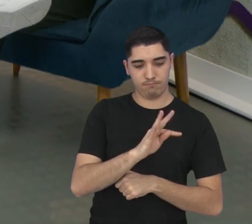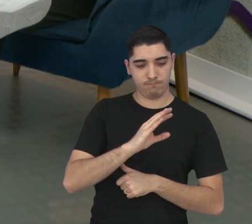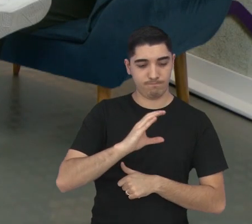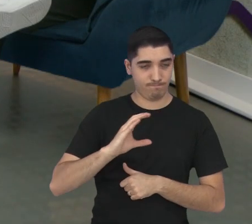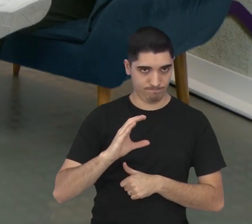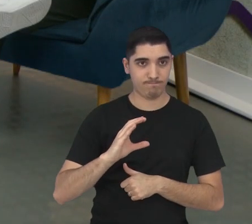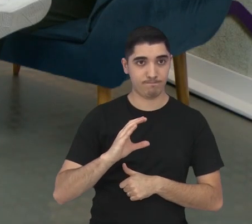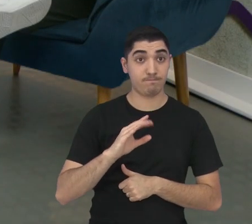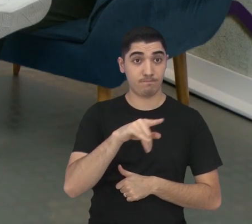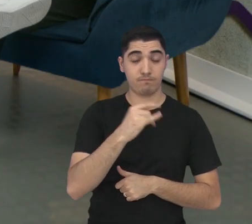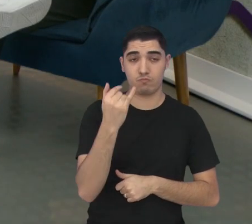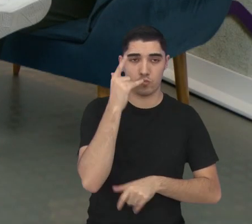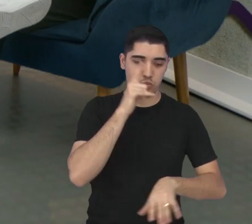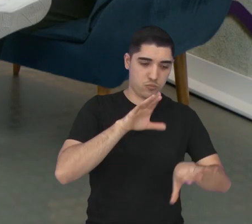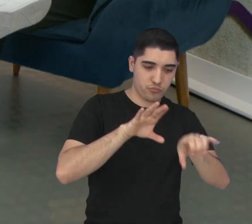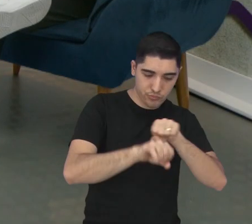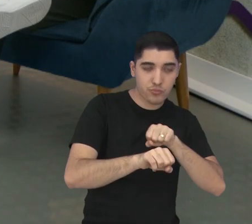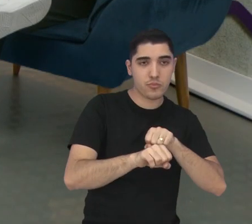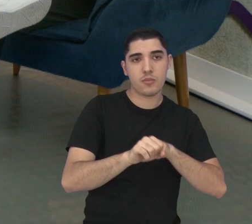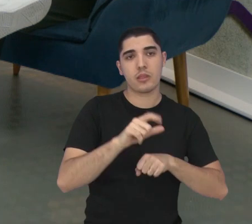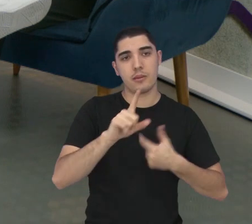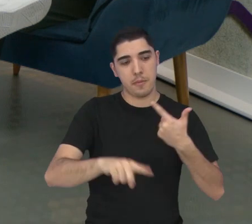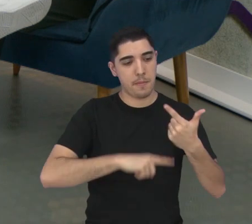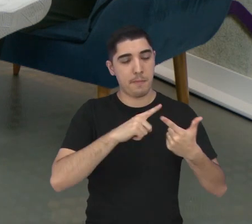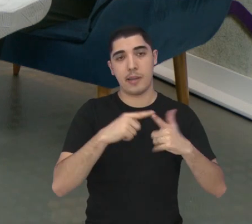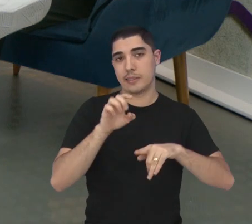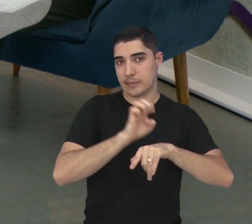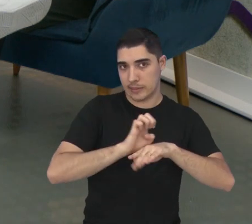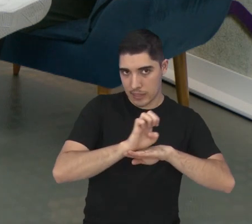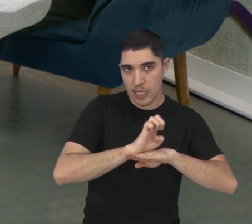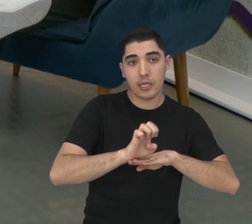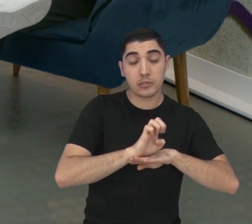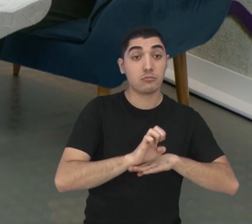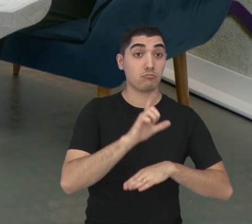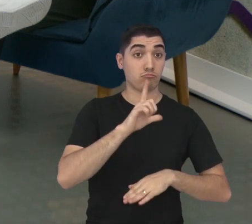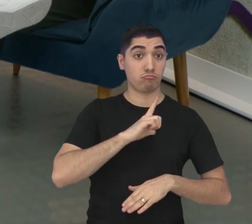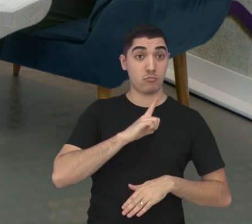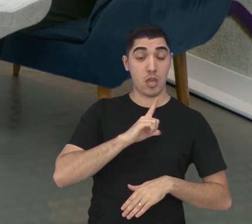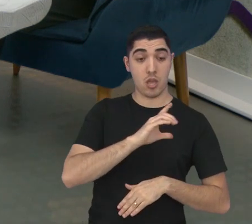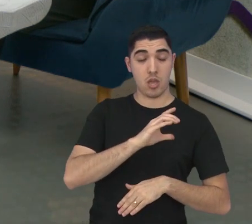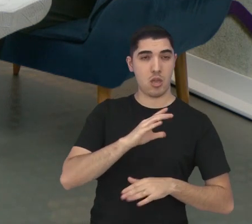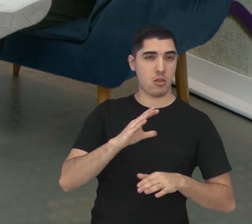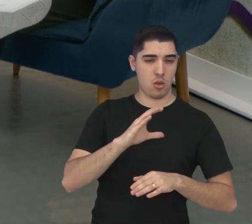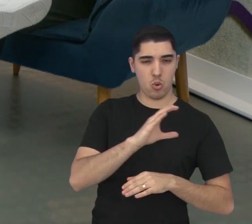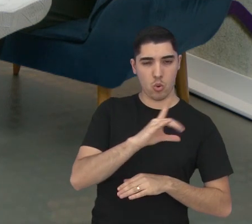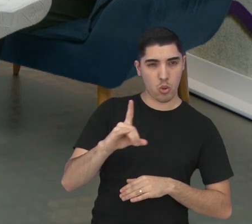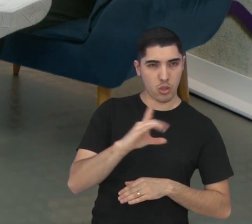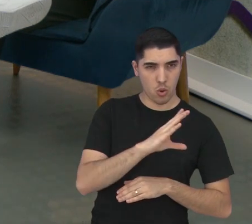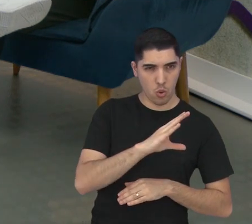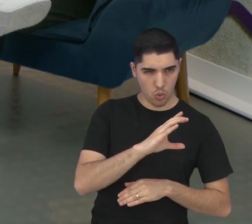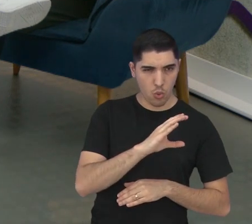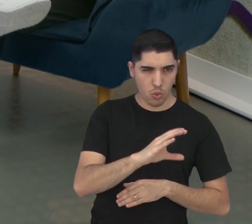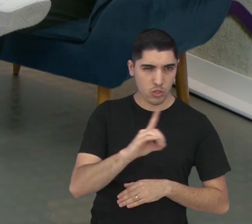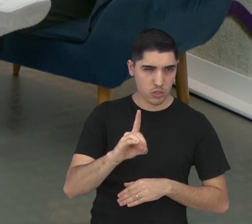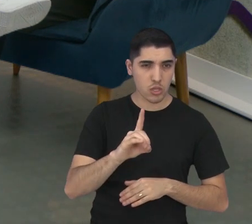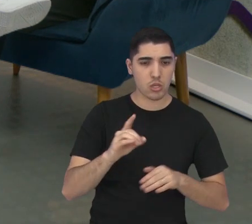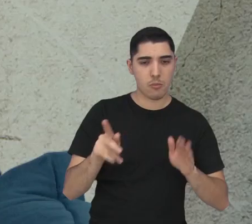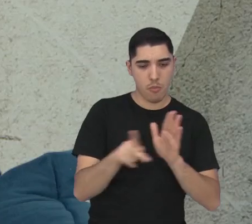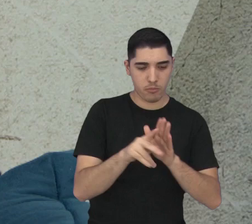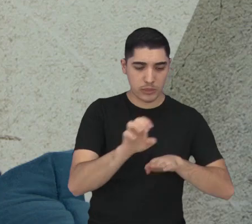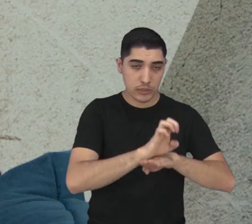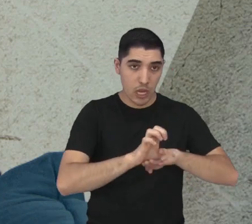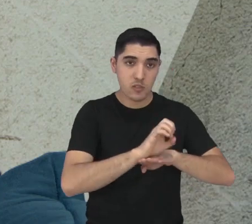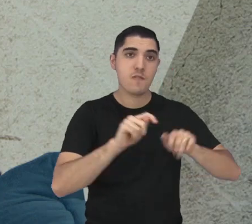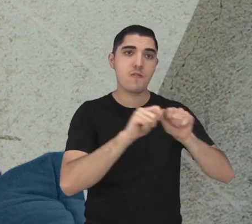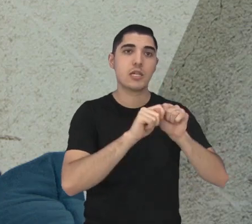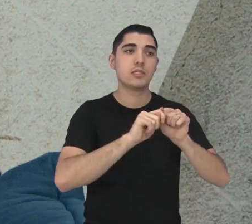de conclusão de curso, como um curso de graduação, né, os estágios, mas nós temos também uma coordenação de estágio que faz